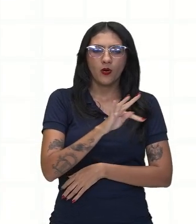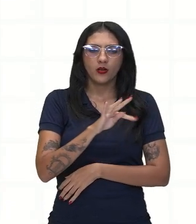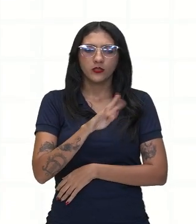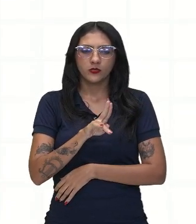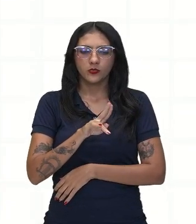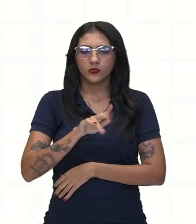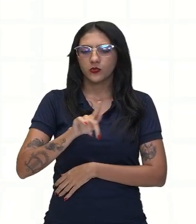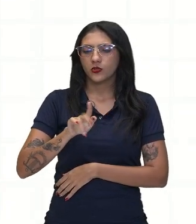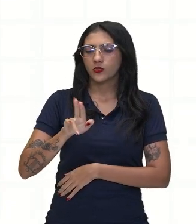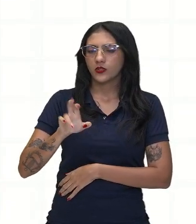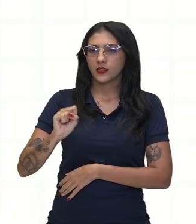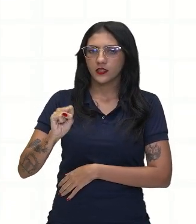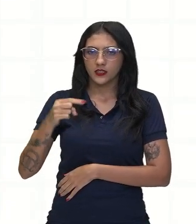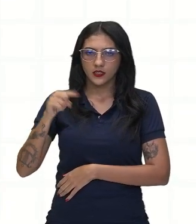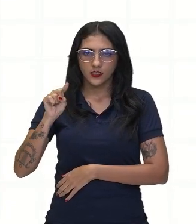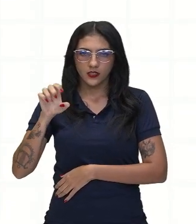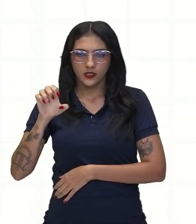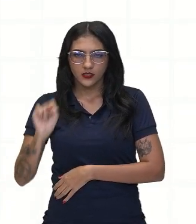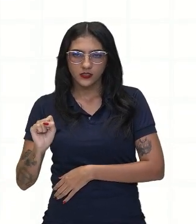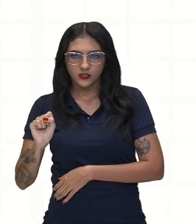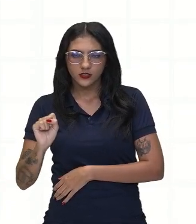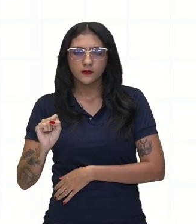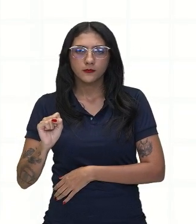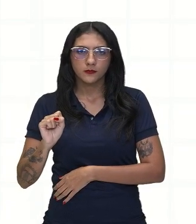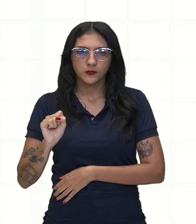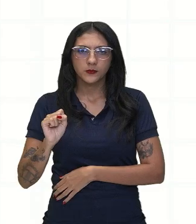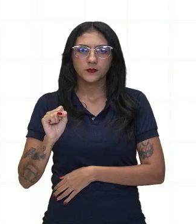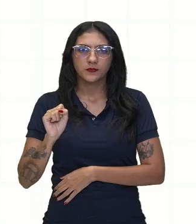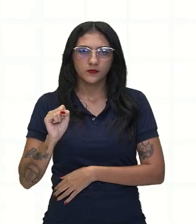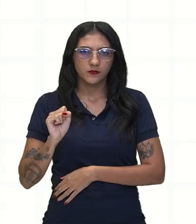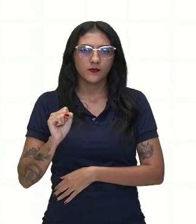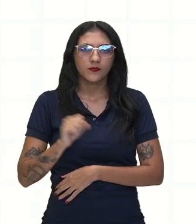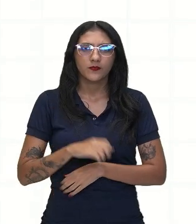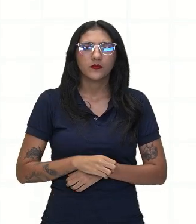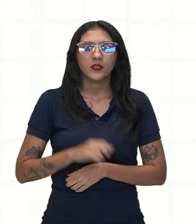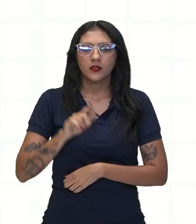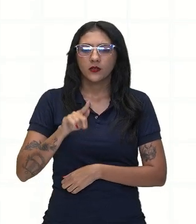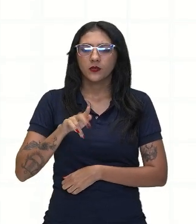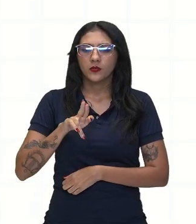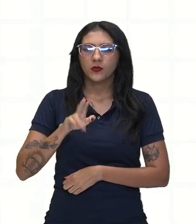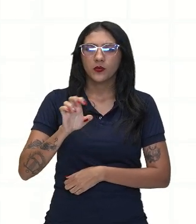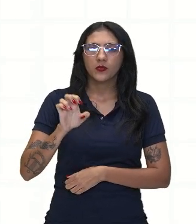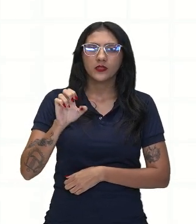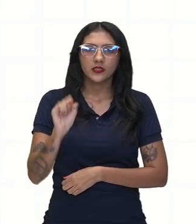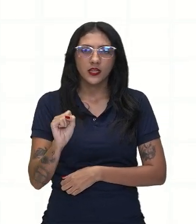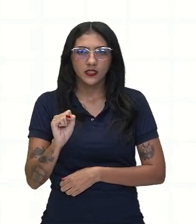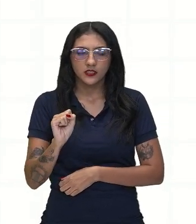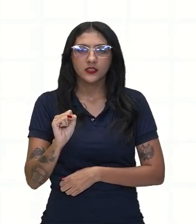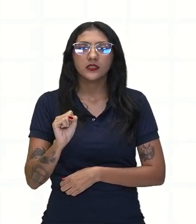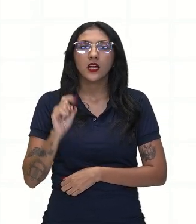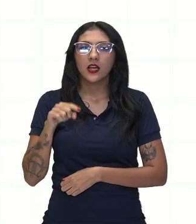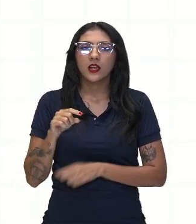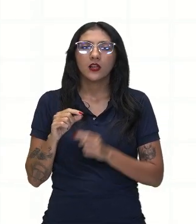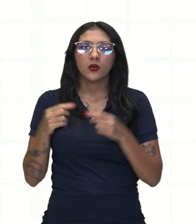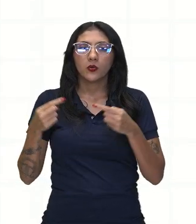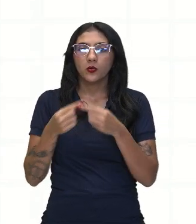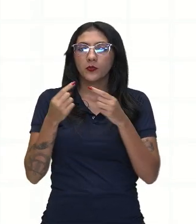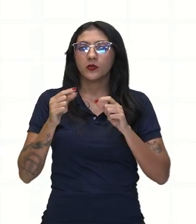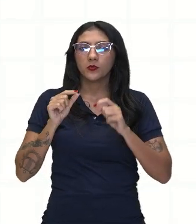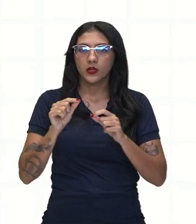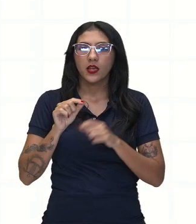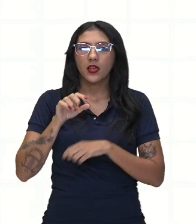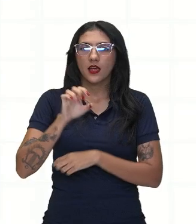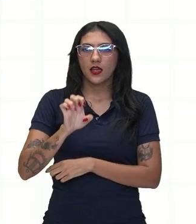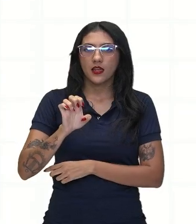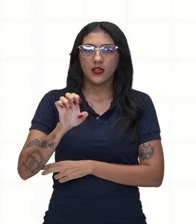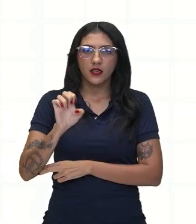Terminou em ditongo aberto. Não é isso? Não, terminou em ES. Desculpa, terminou em ES. Tá?